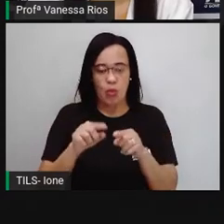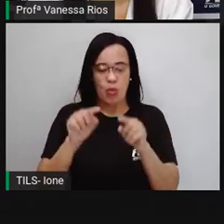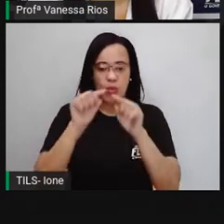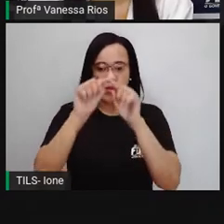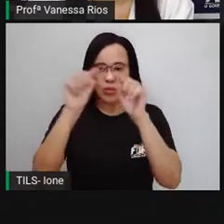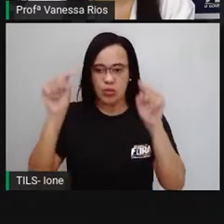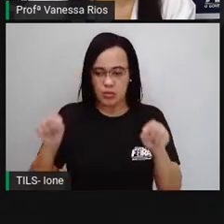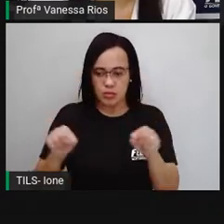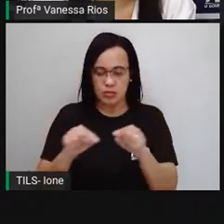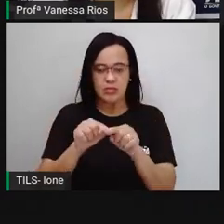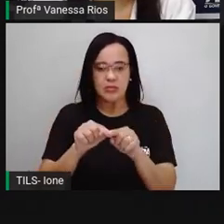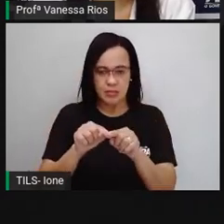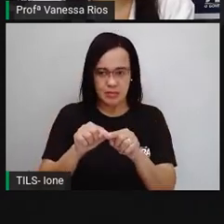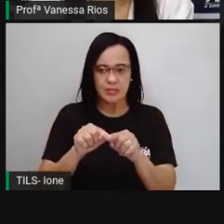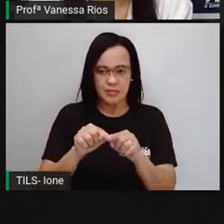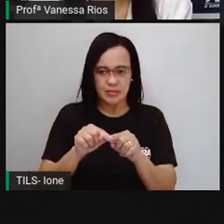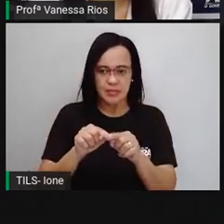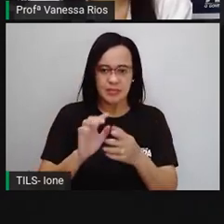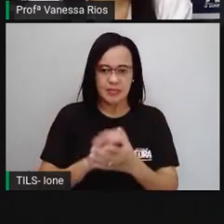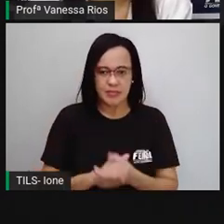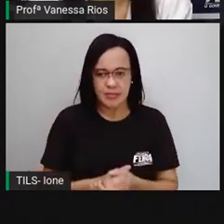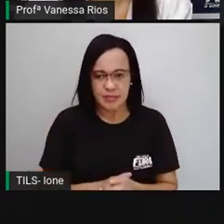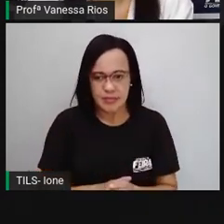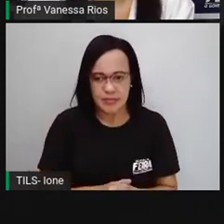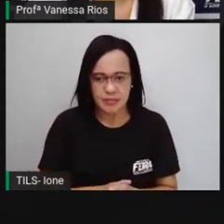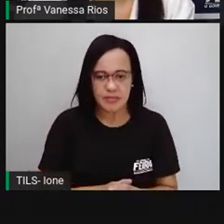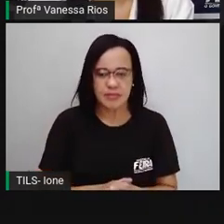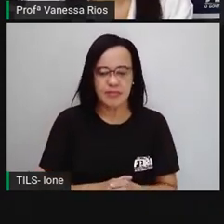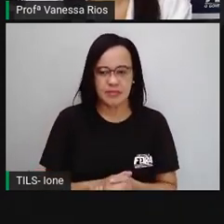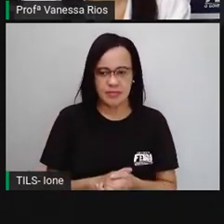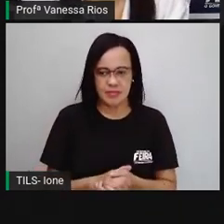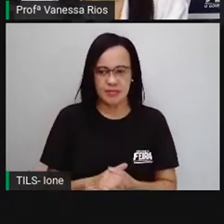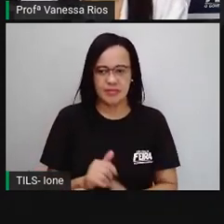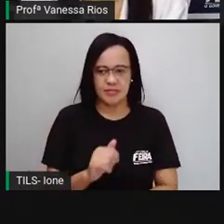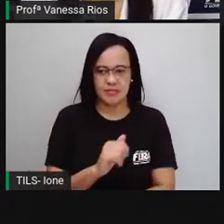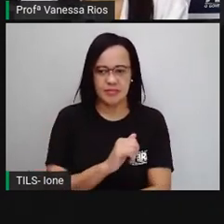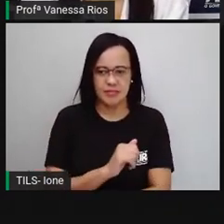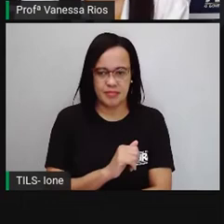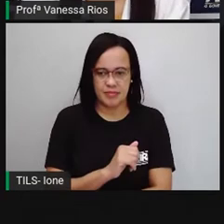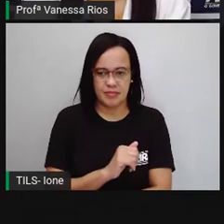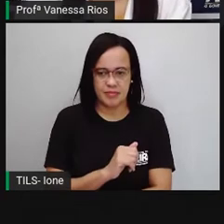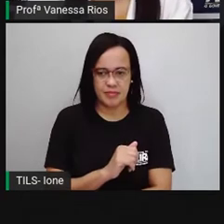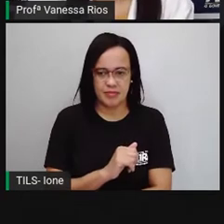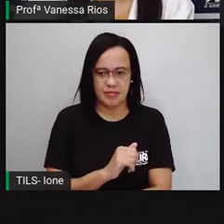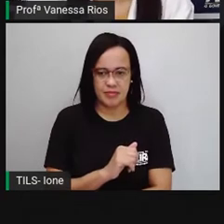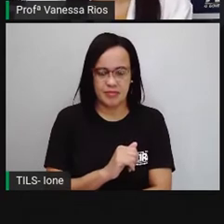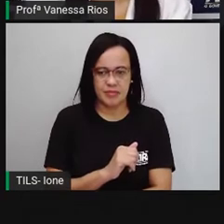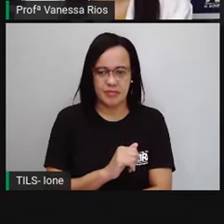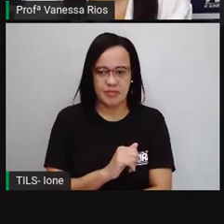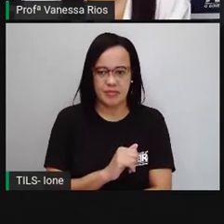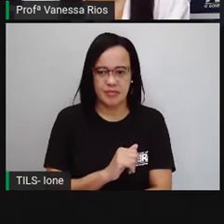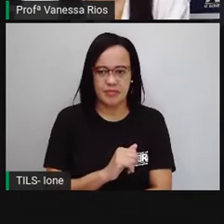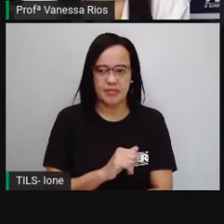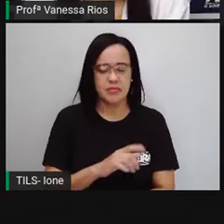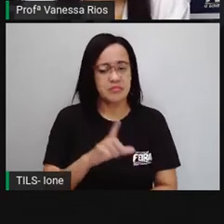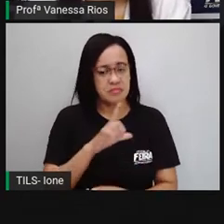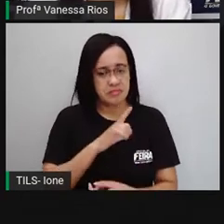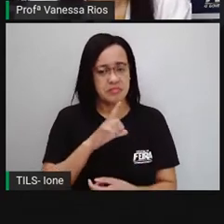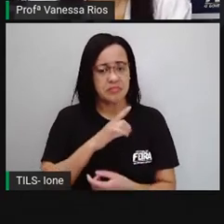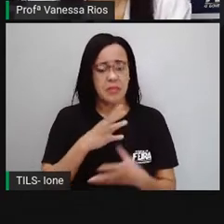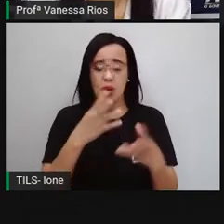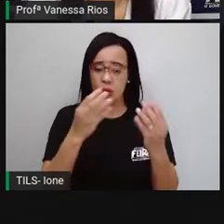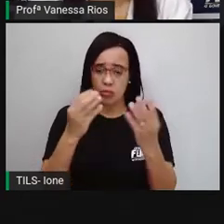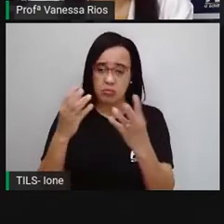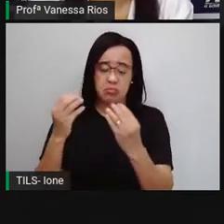retangular, ou como a gente chama aí de paralelepípedo, e também o cilindro. Existem outras formas? Existem,